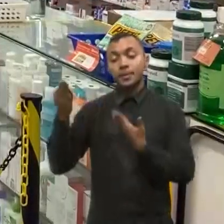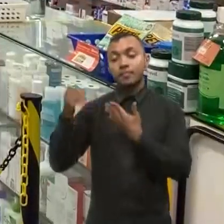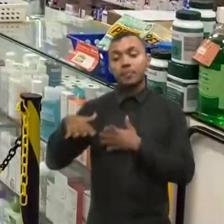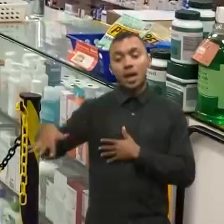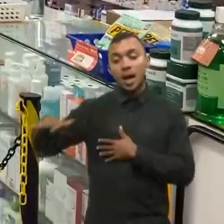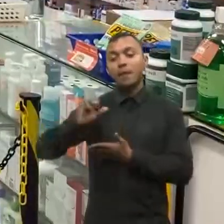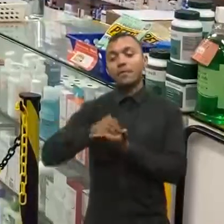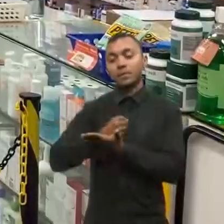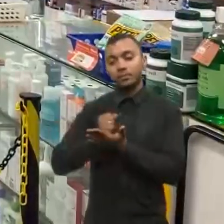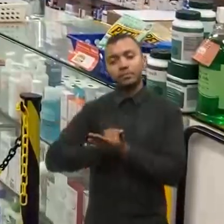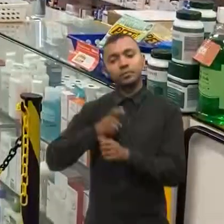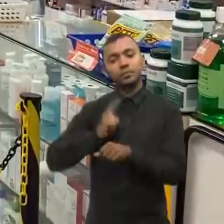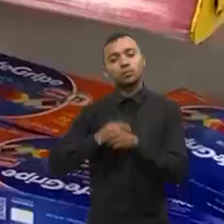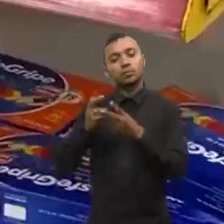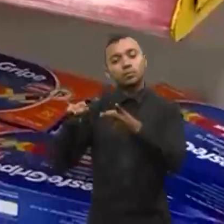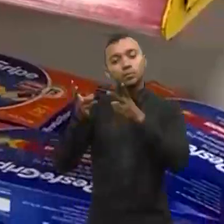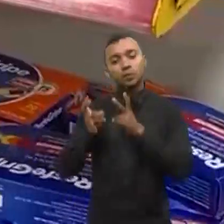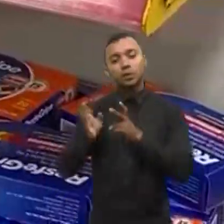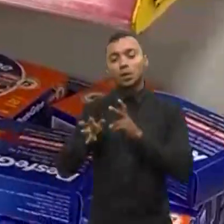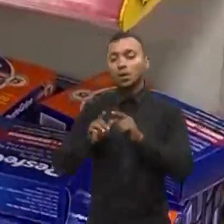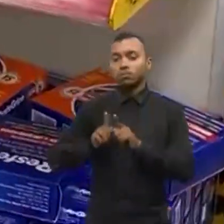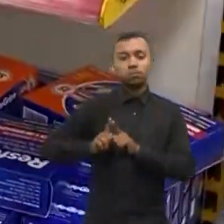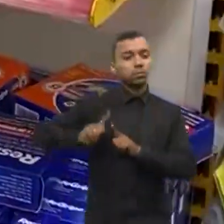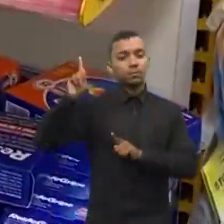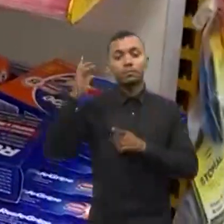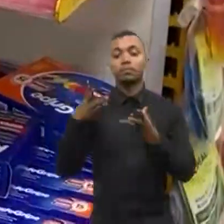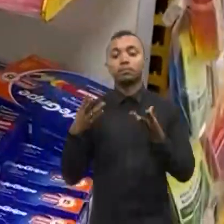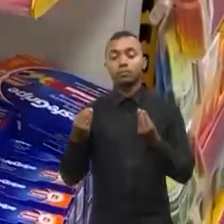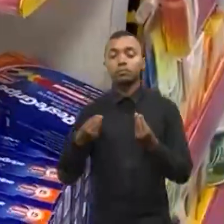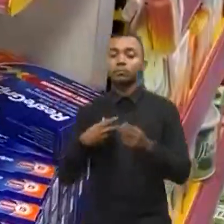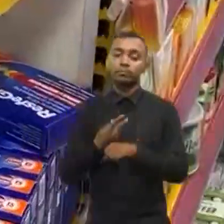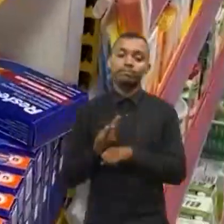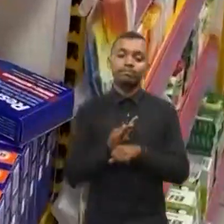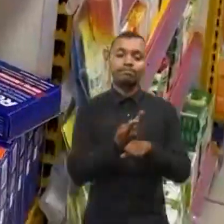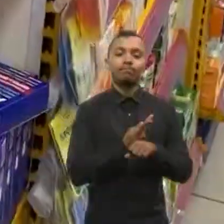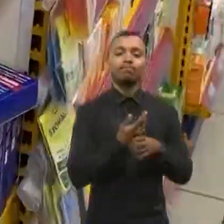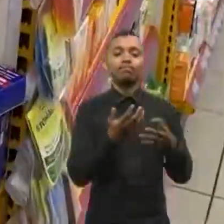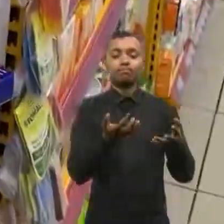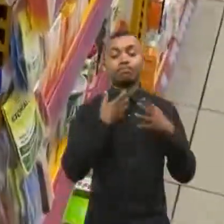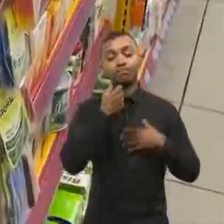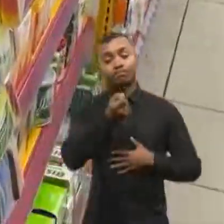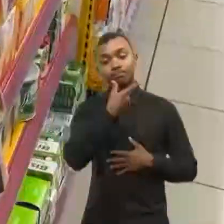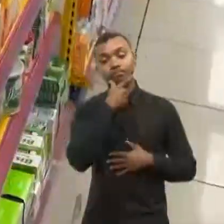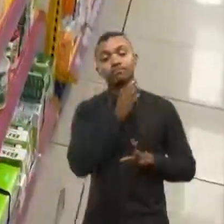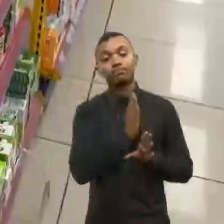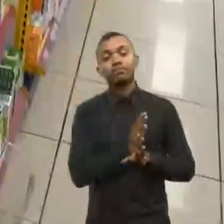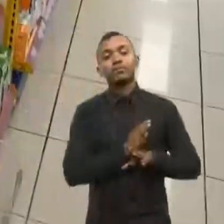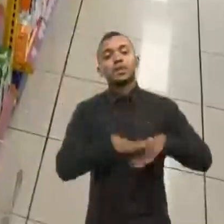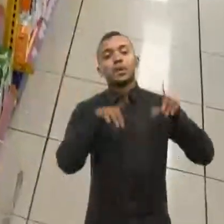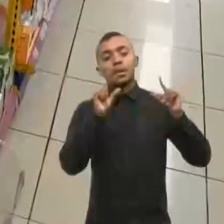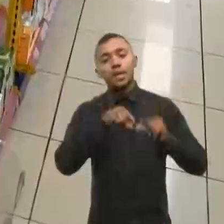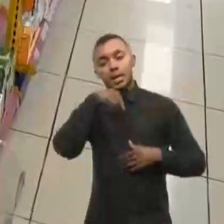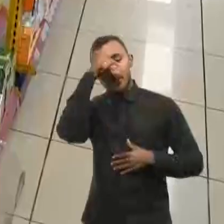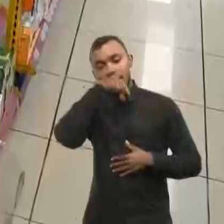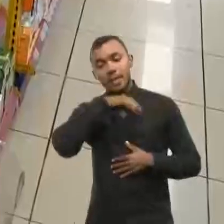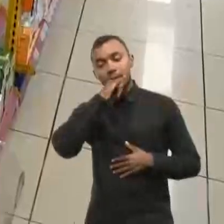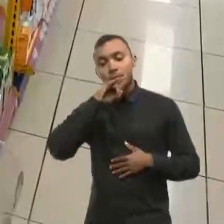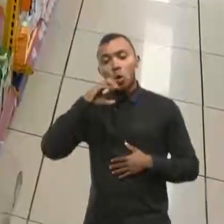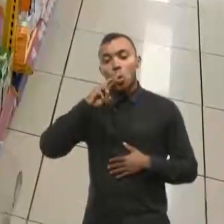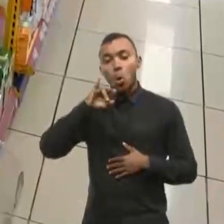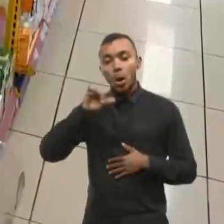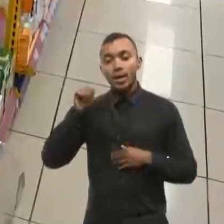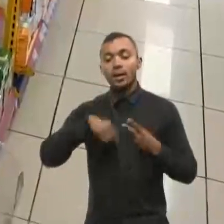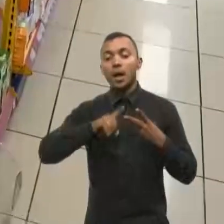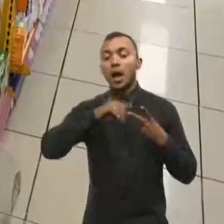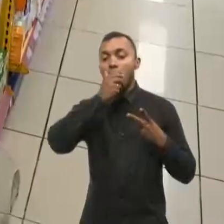farmacêutico vem percebendo o crescimento da demanda por medicamentos que amenizem sintomas gripais, como coriza,